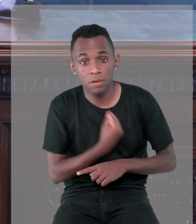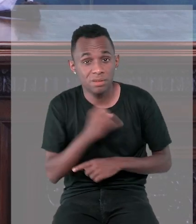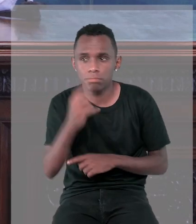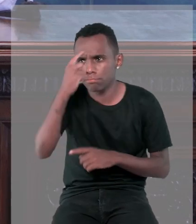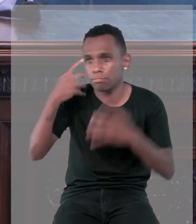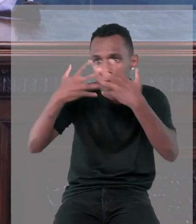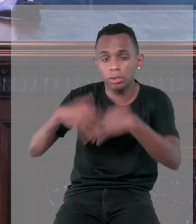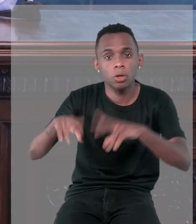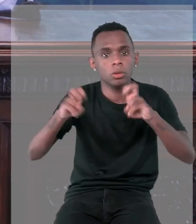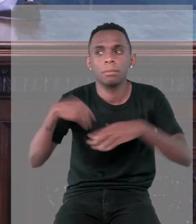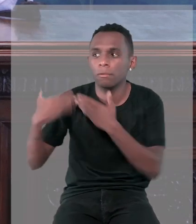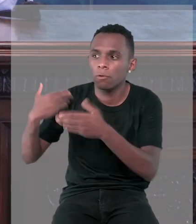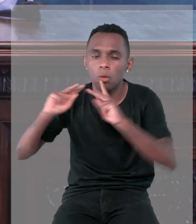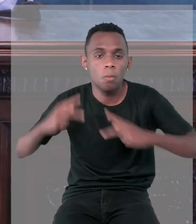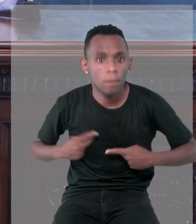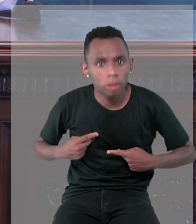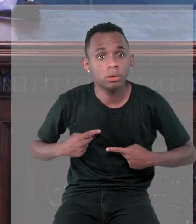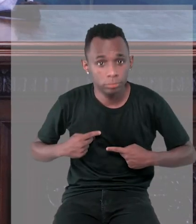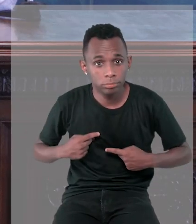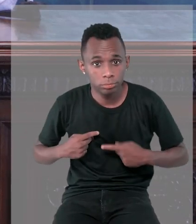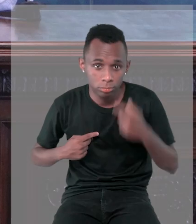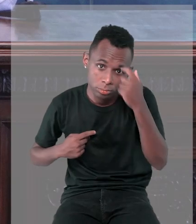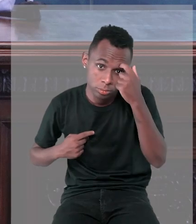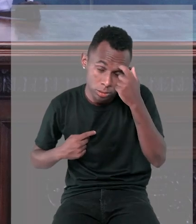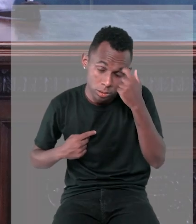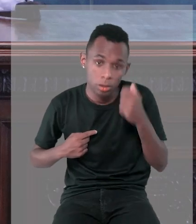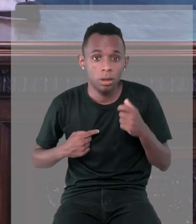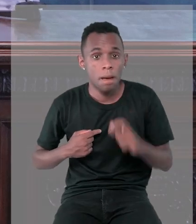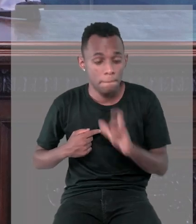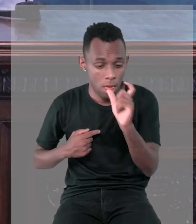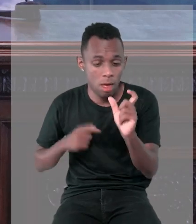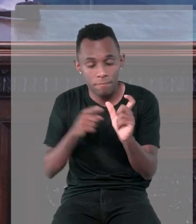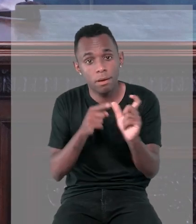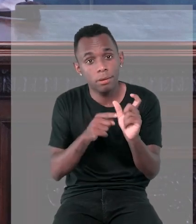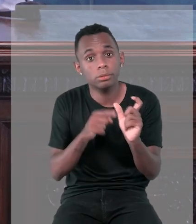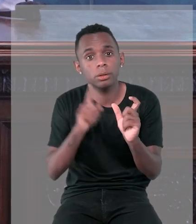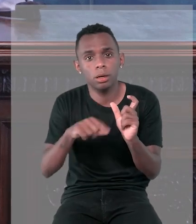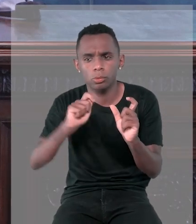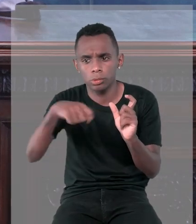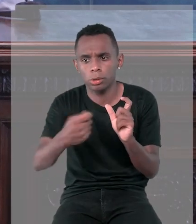for pensar na questão evolutiva humana, a palavra é o ponto mais